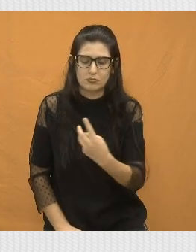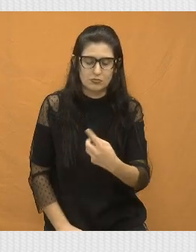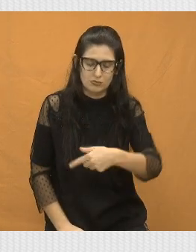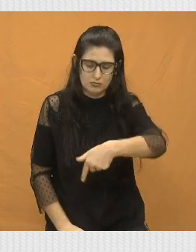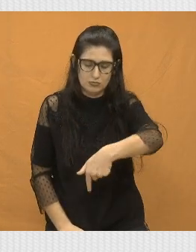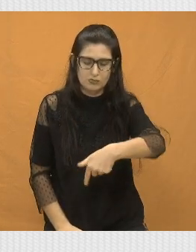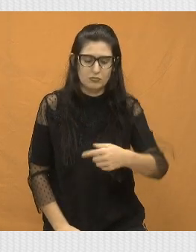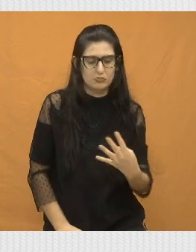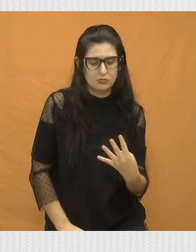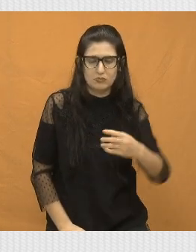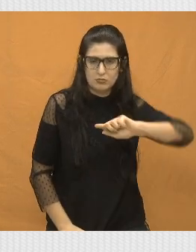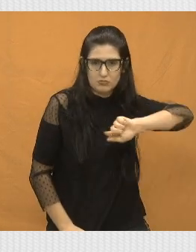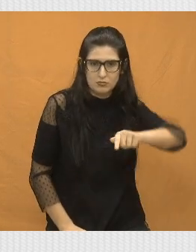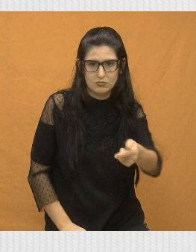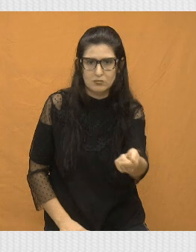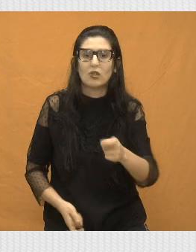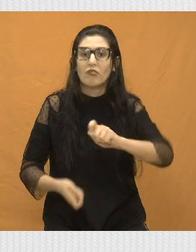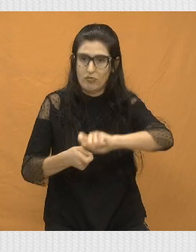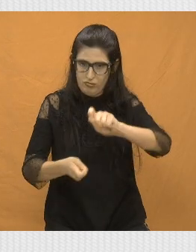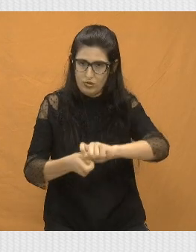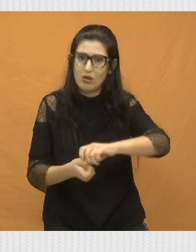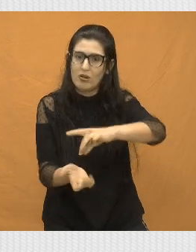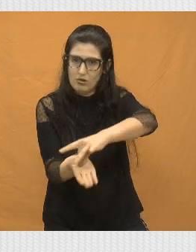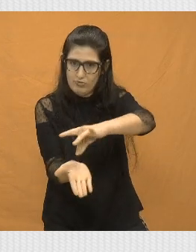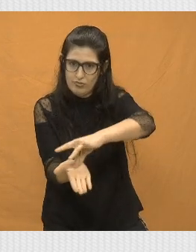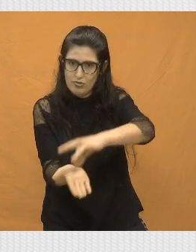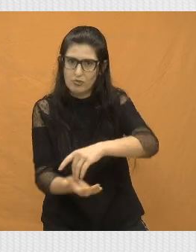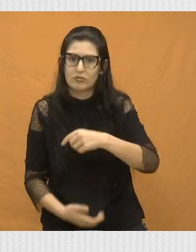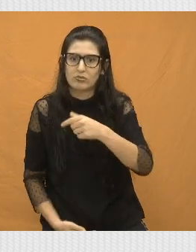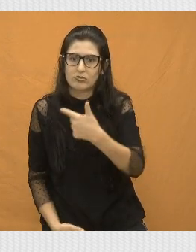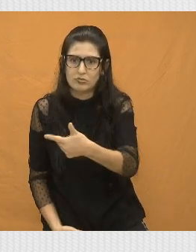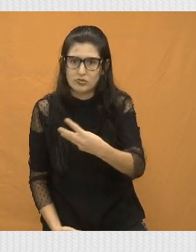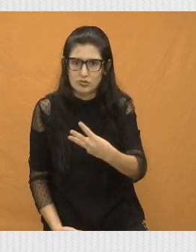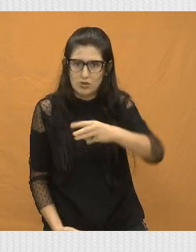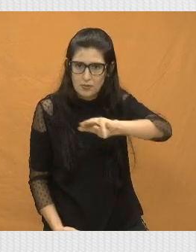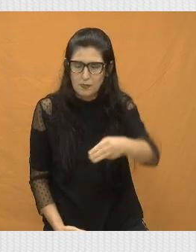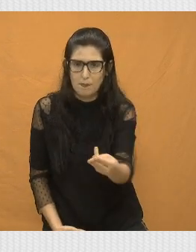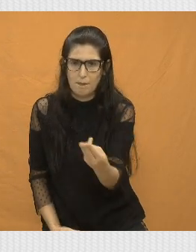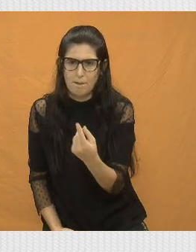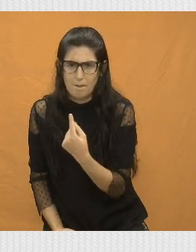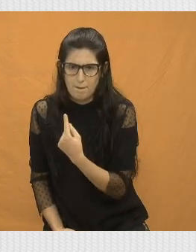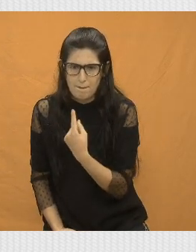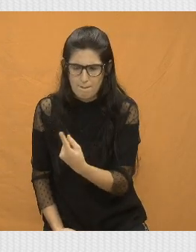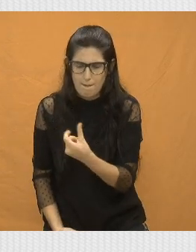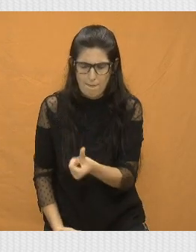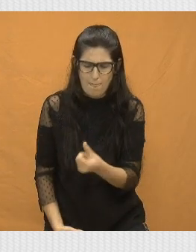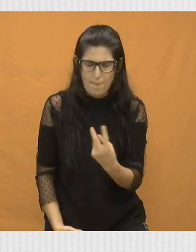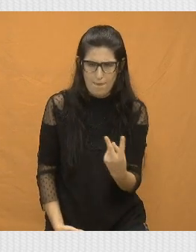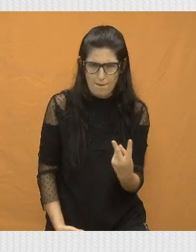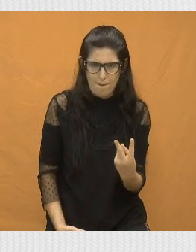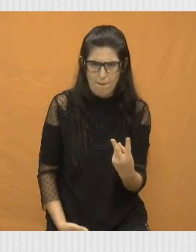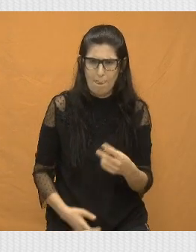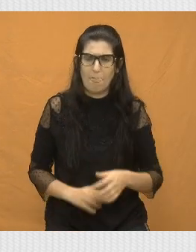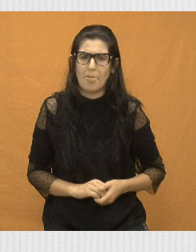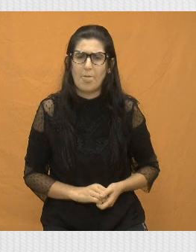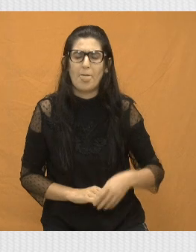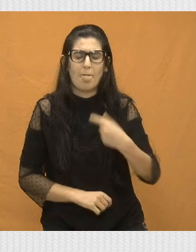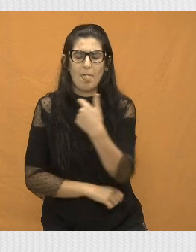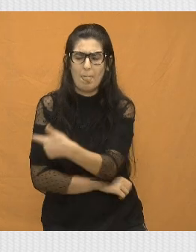mil. Realizado 23 milhões 162, numa meta orçamentária